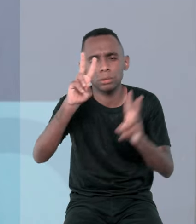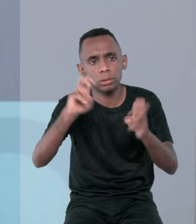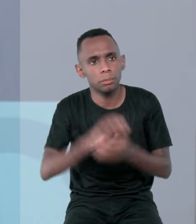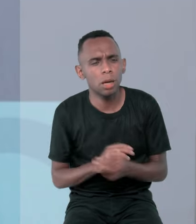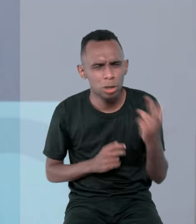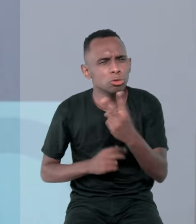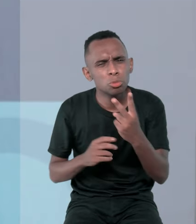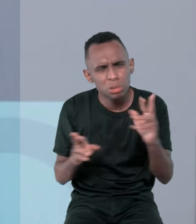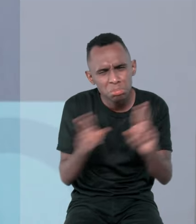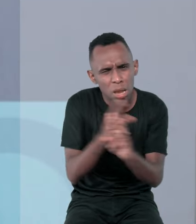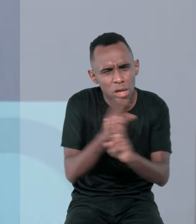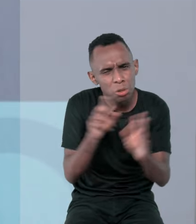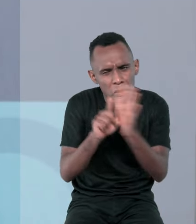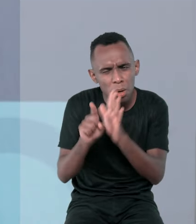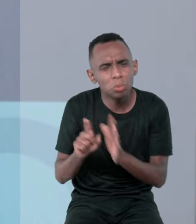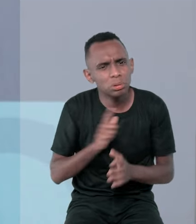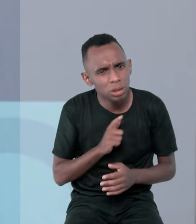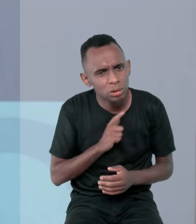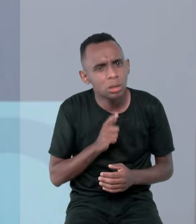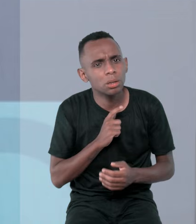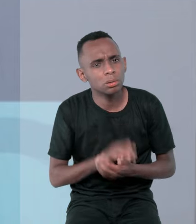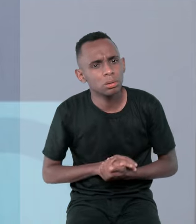Acho que as duas perguntas acabam, né, se